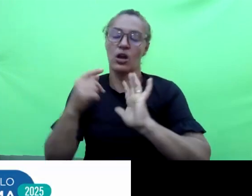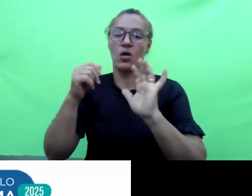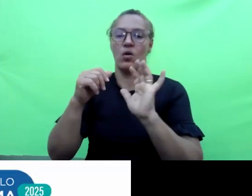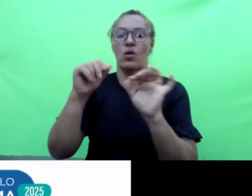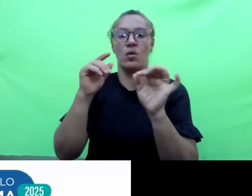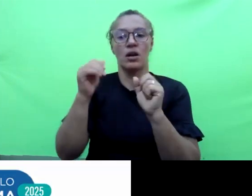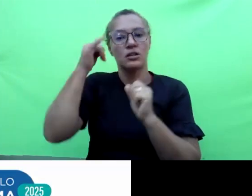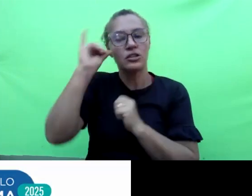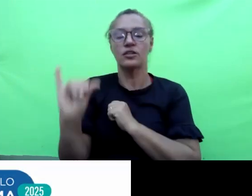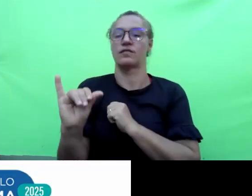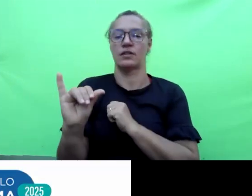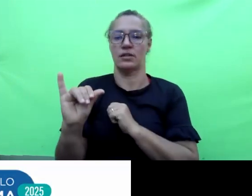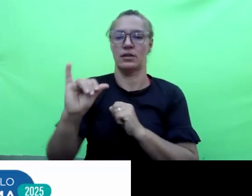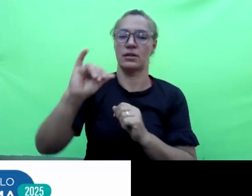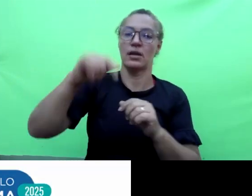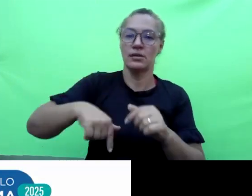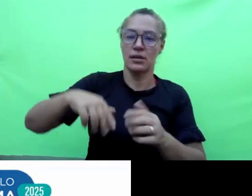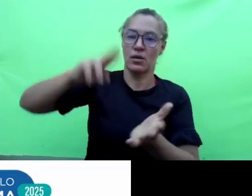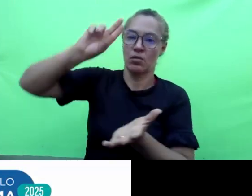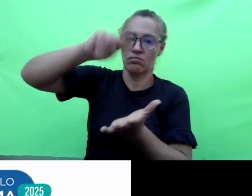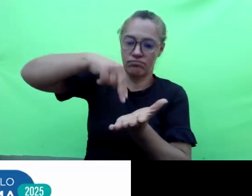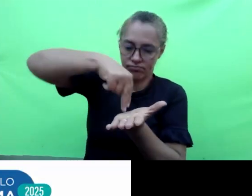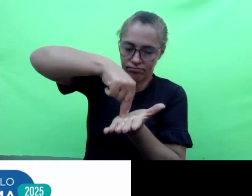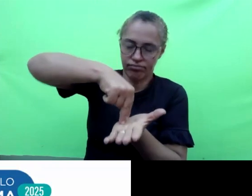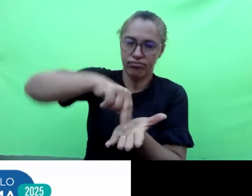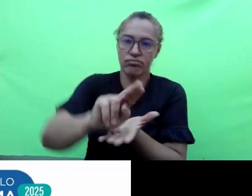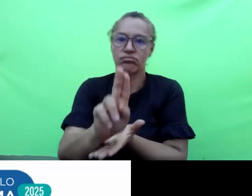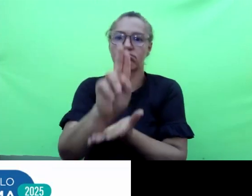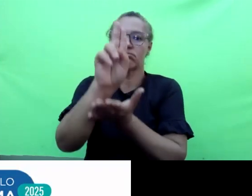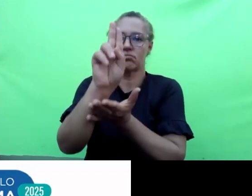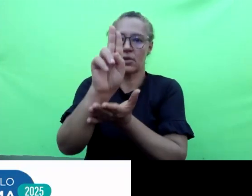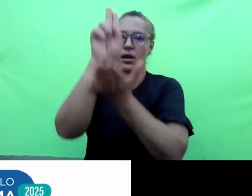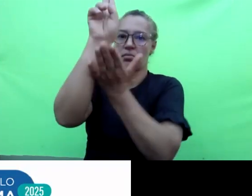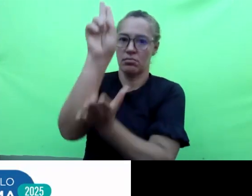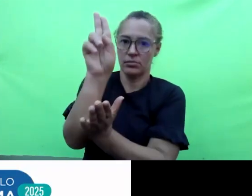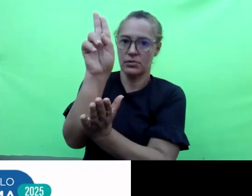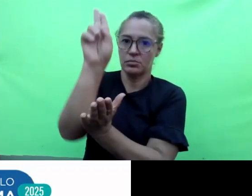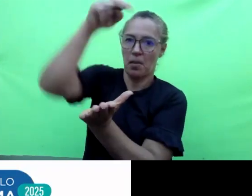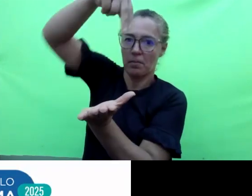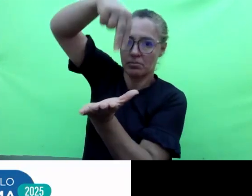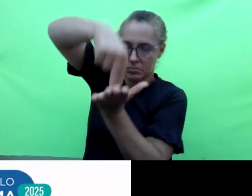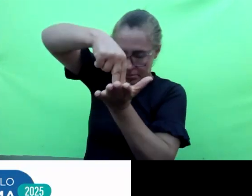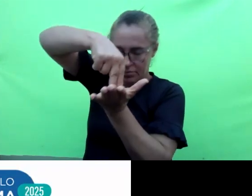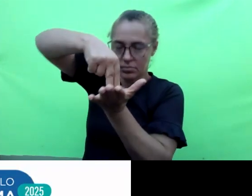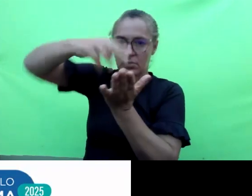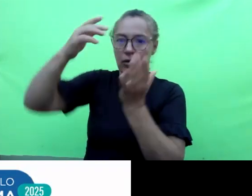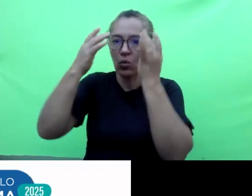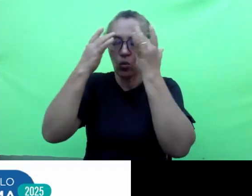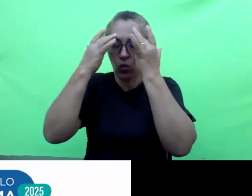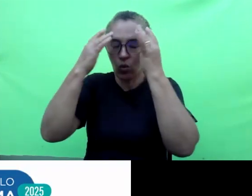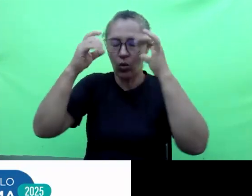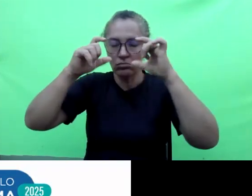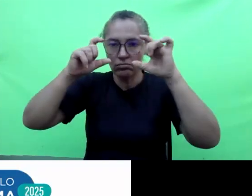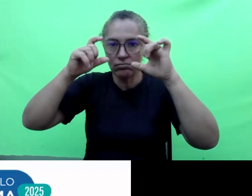invertida, né? Nessa posição invertida, a pressão da cabeça aumenta e a pressão do olho também, tá? Então, a gente tem